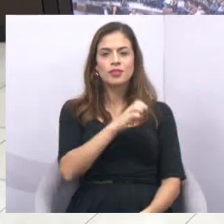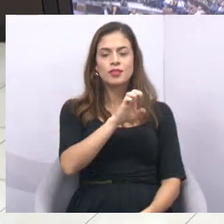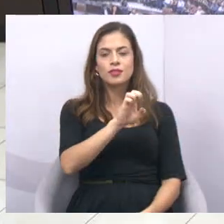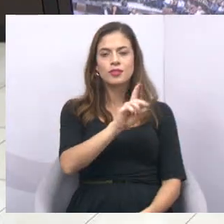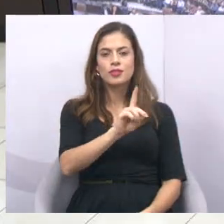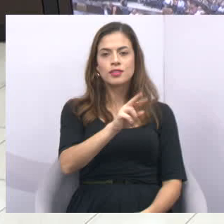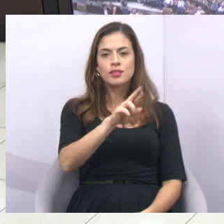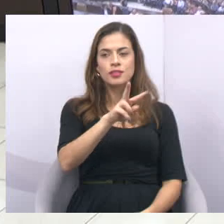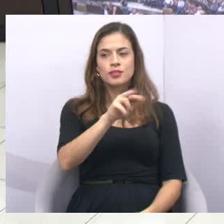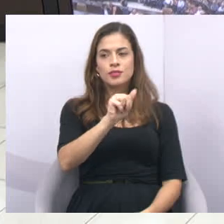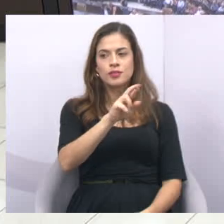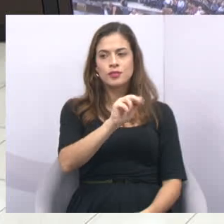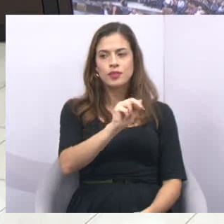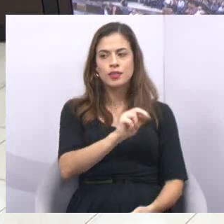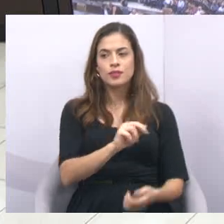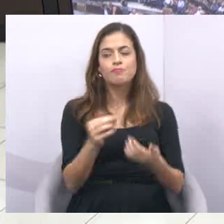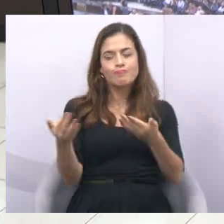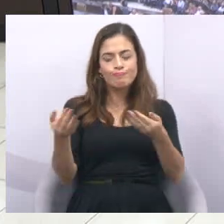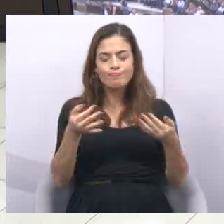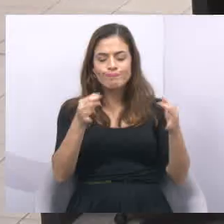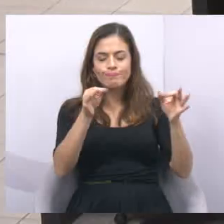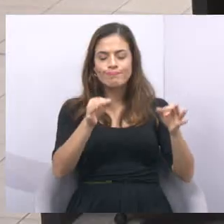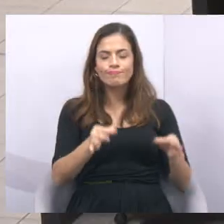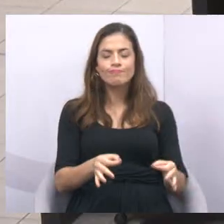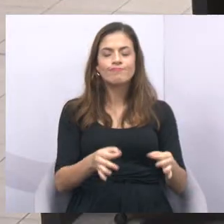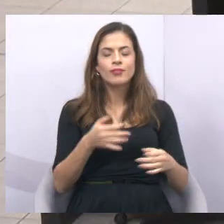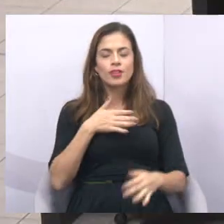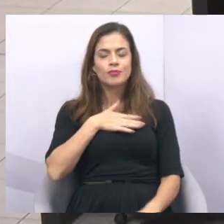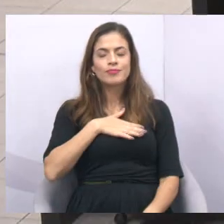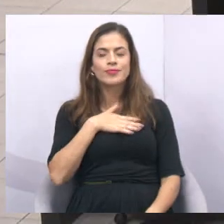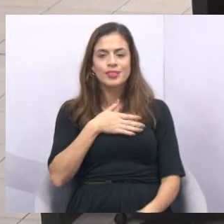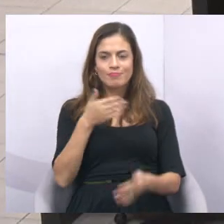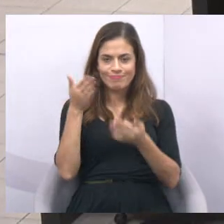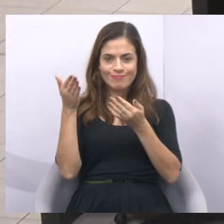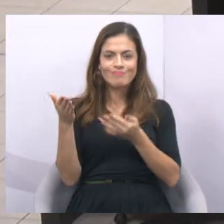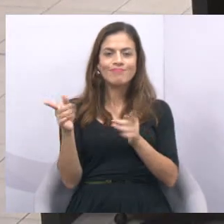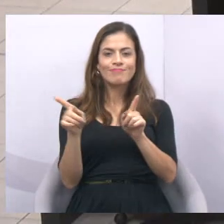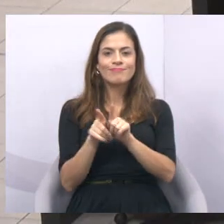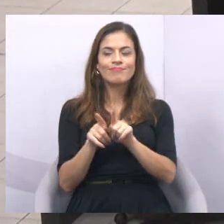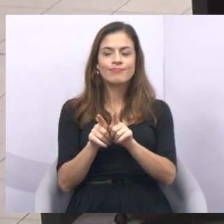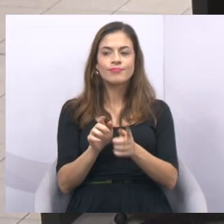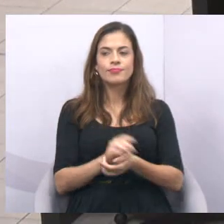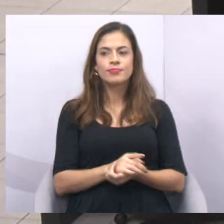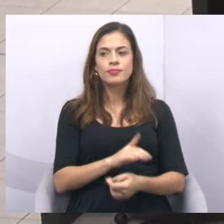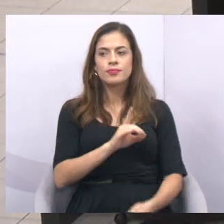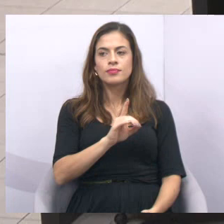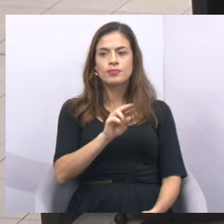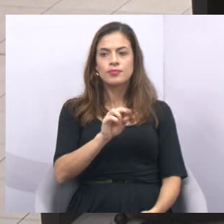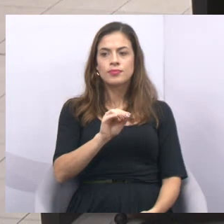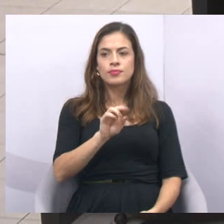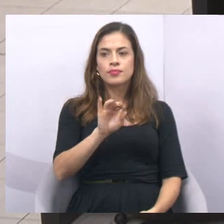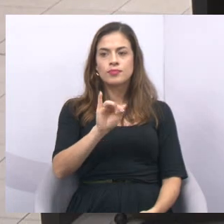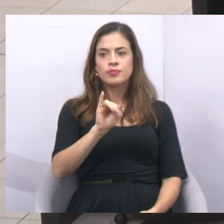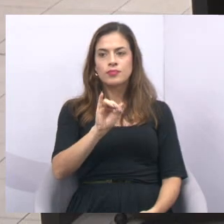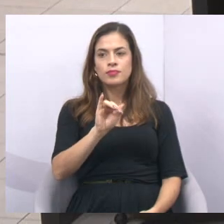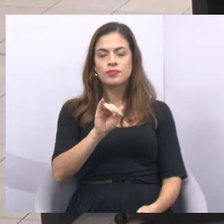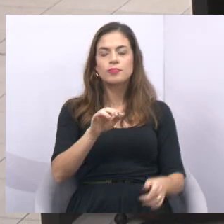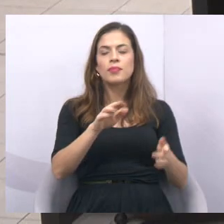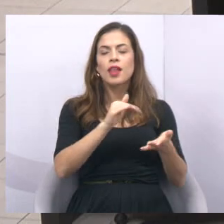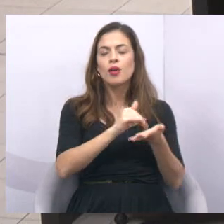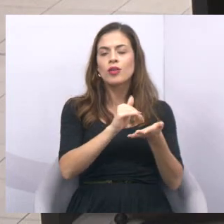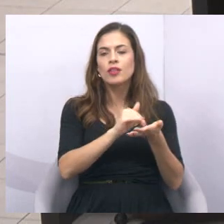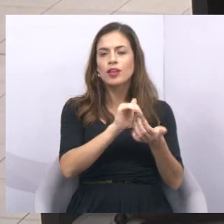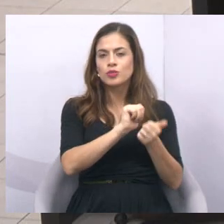com certeza está trazendo um grande prazer para ele também. Dori, nosso secretário de esportes, e claro, o